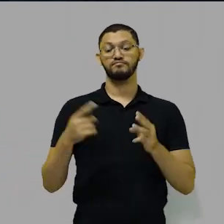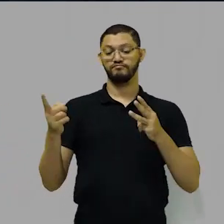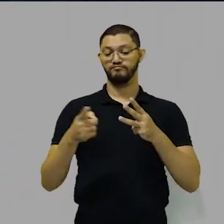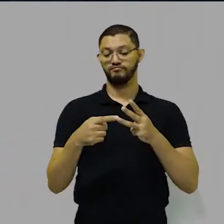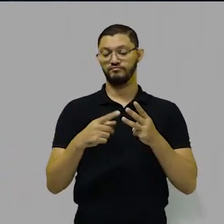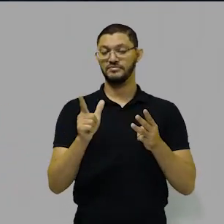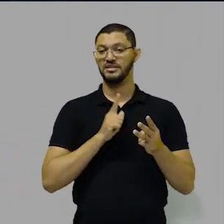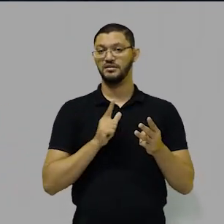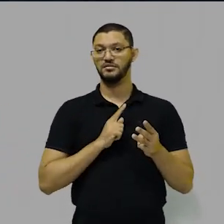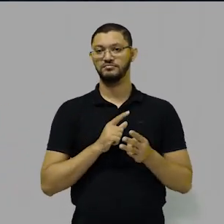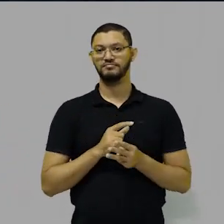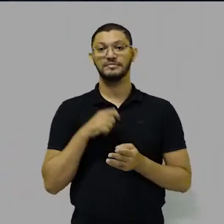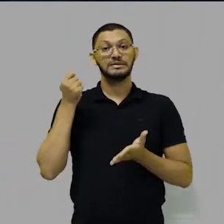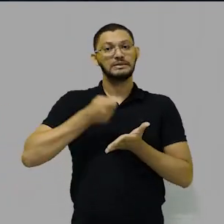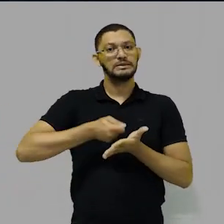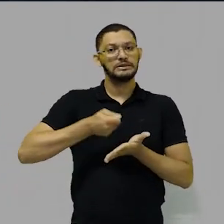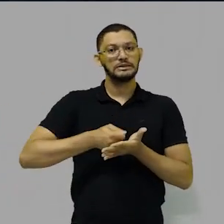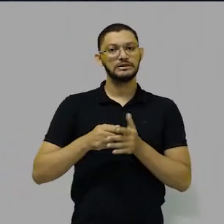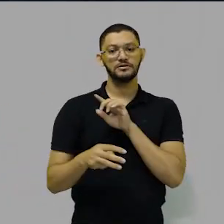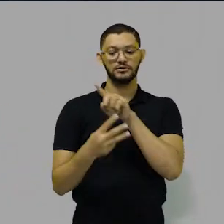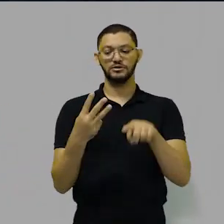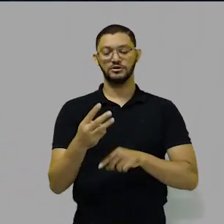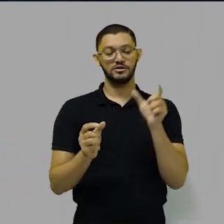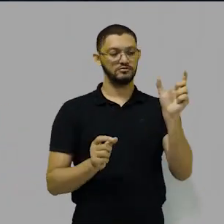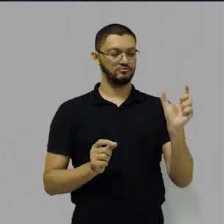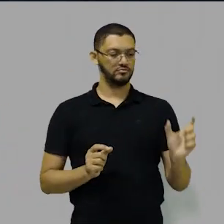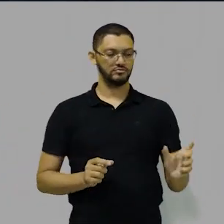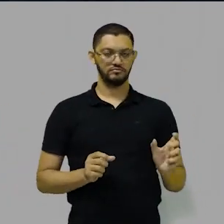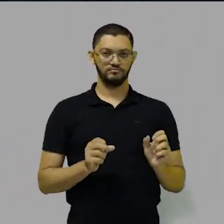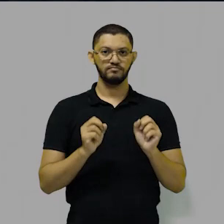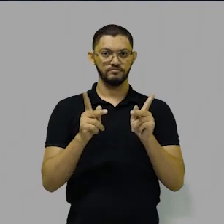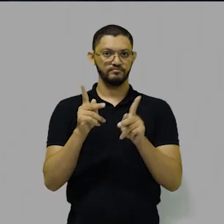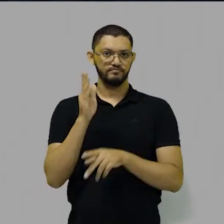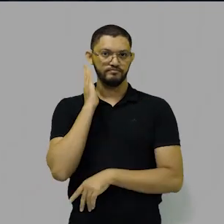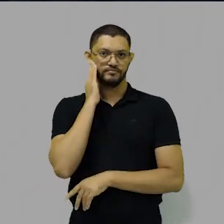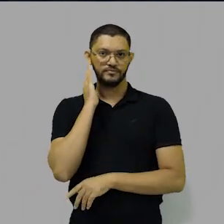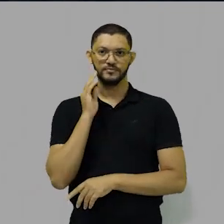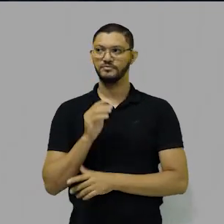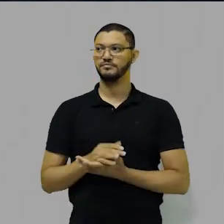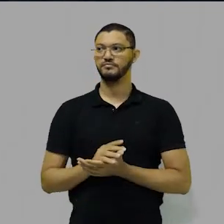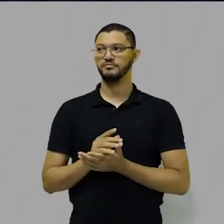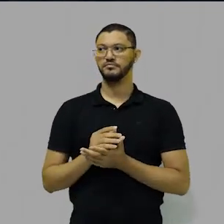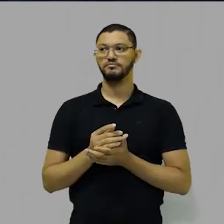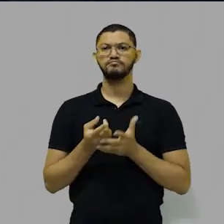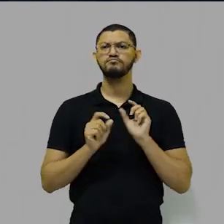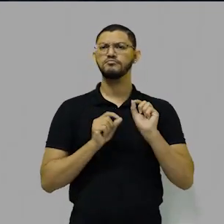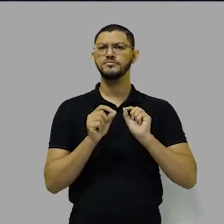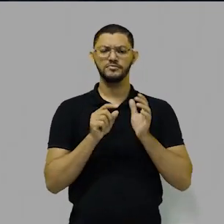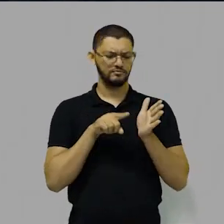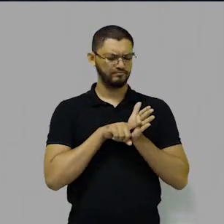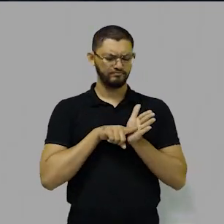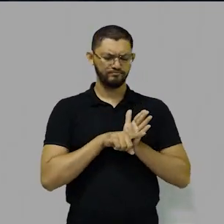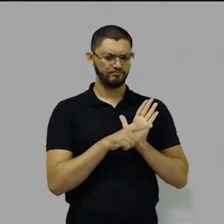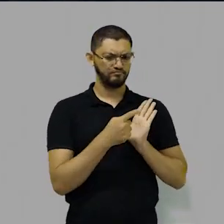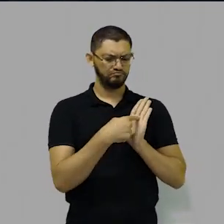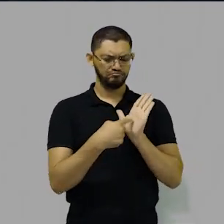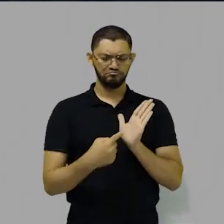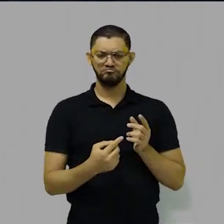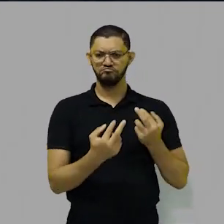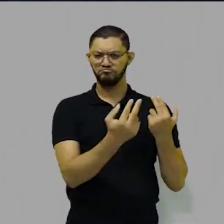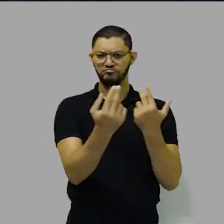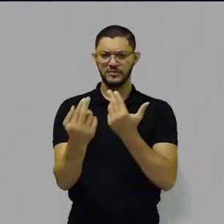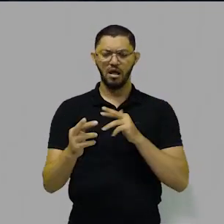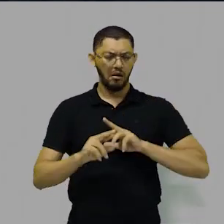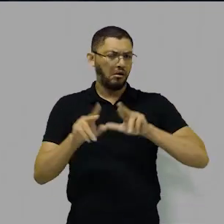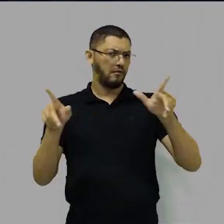vou ter obrigatoriamente 3 radicais. Tudo bem? Qual é o meu trabalho? Identificar se eles são iguais, se eles